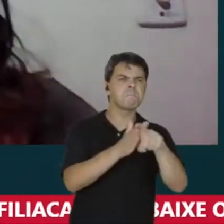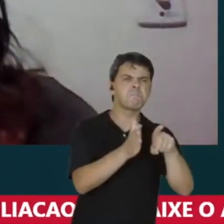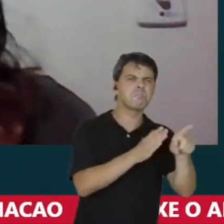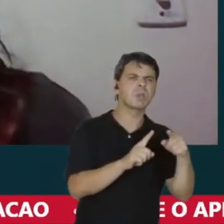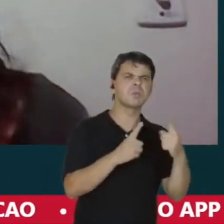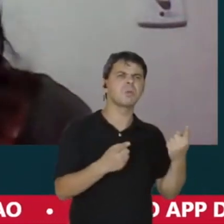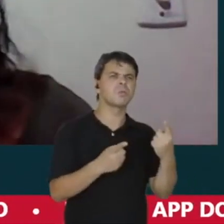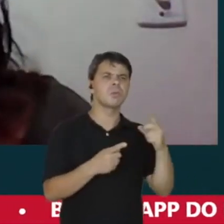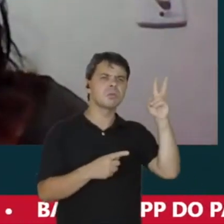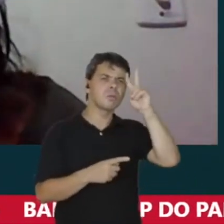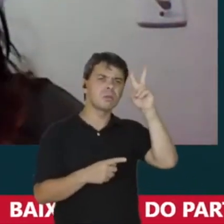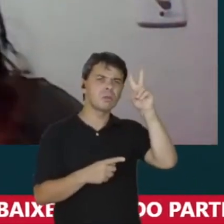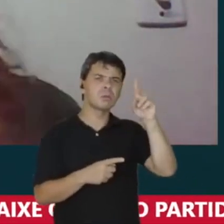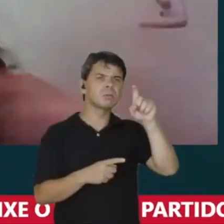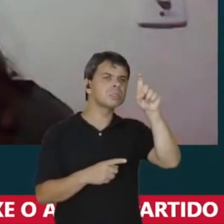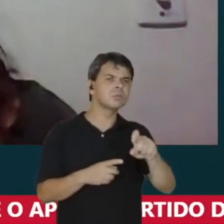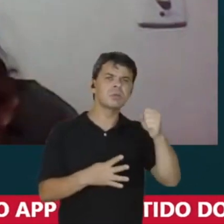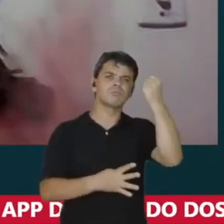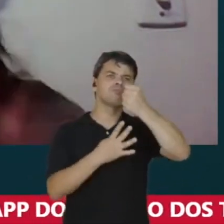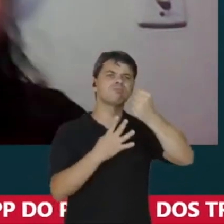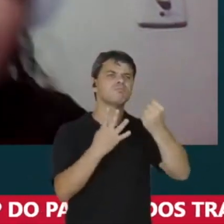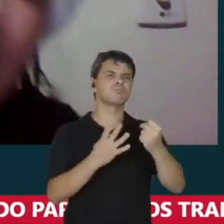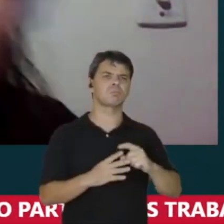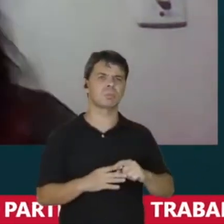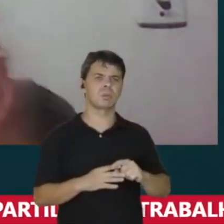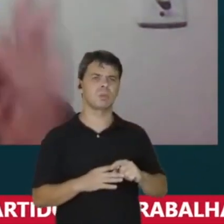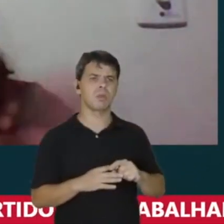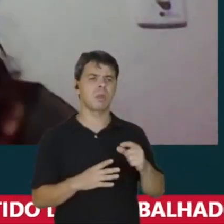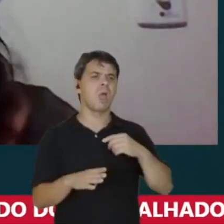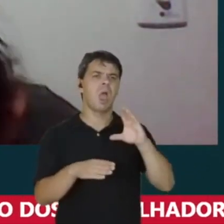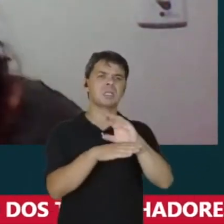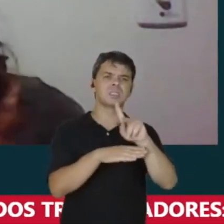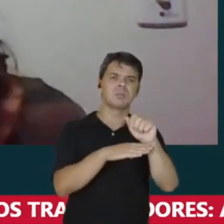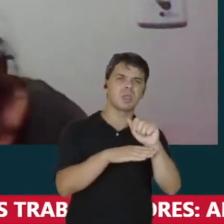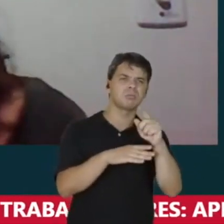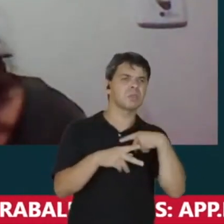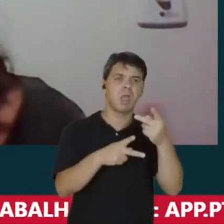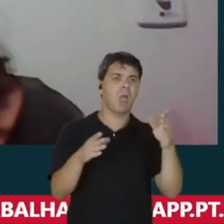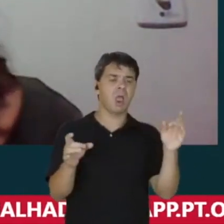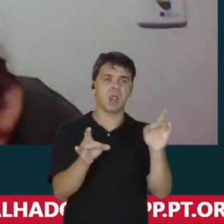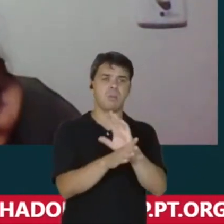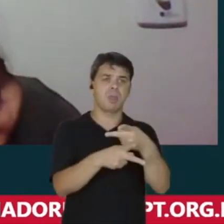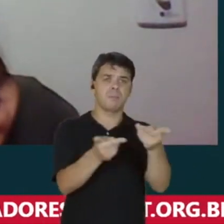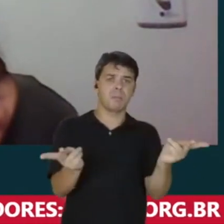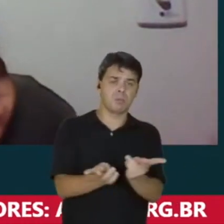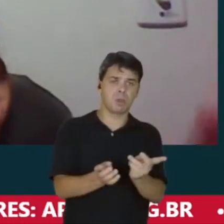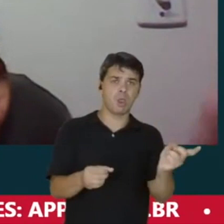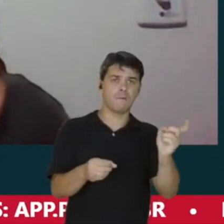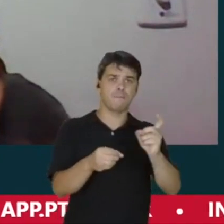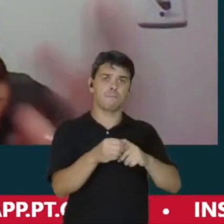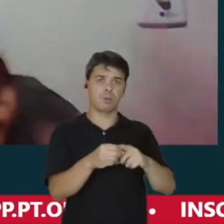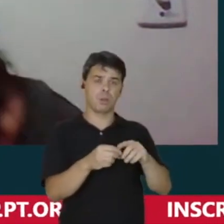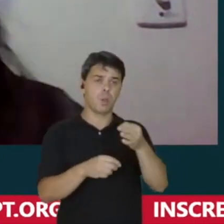história de ser ou não ser genocida, né, a validade da CPI, que ia acabar em pizza. E aí eu quero voltar a falar sobre isso aqui,